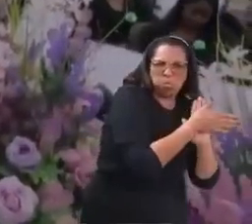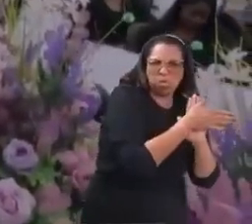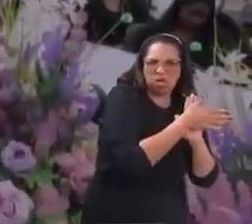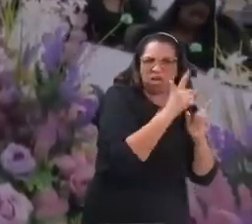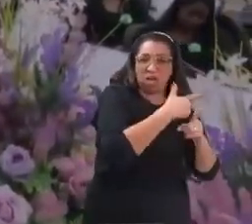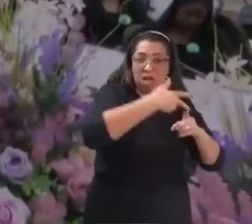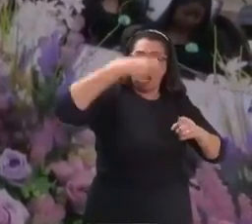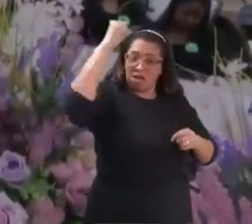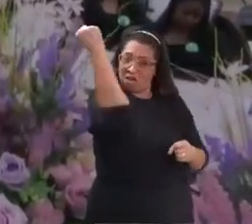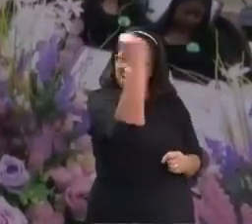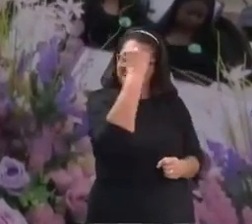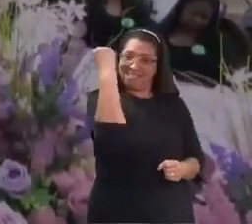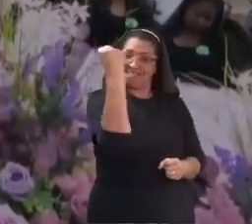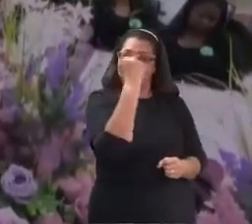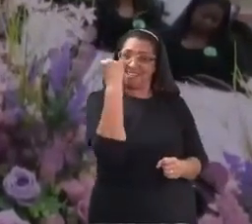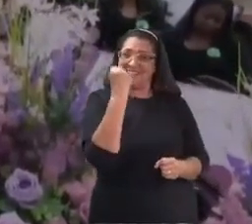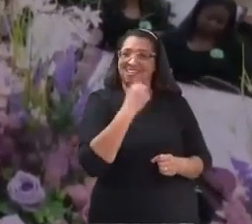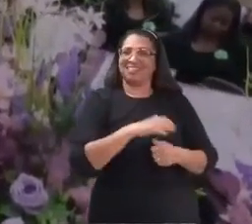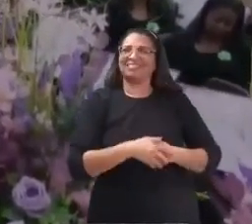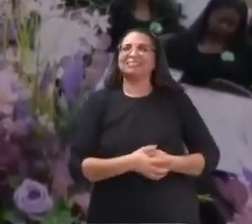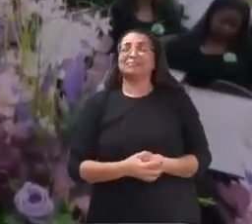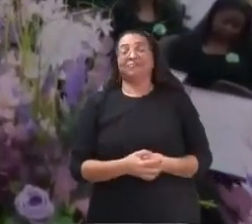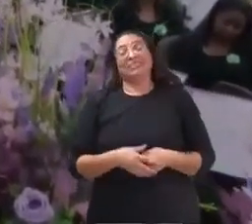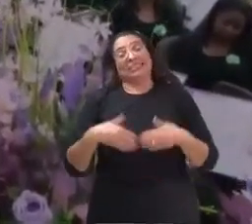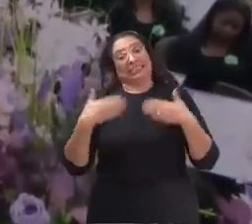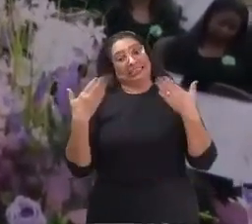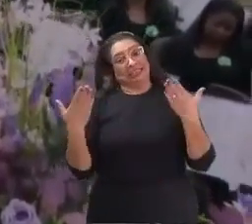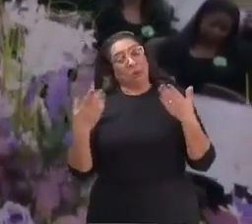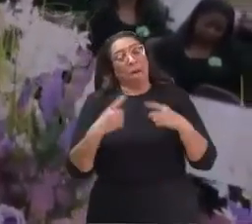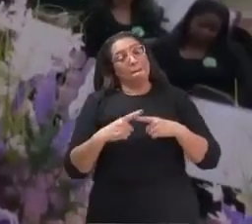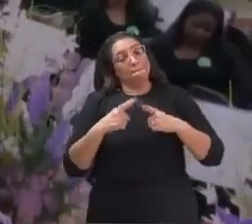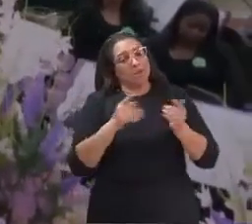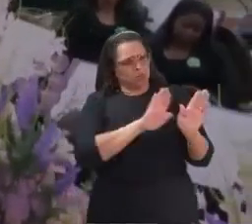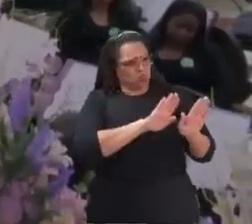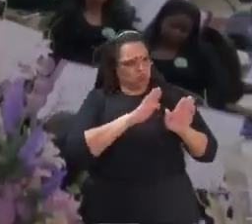E a mulher ficando para trás.